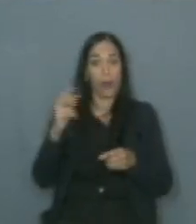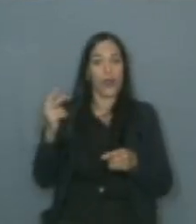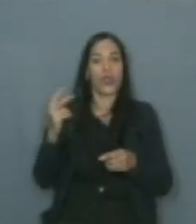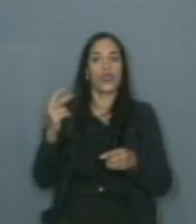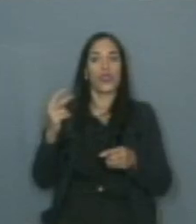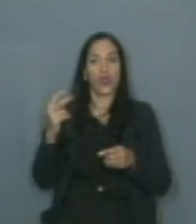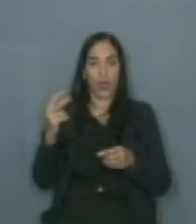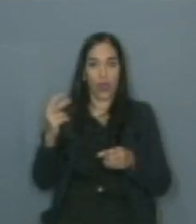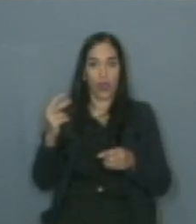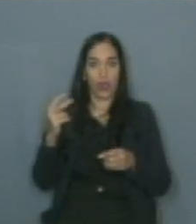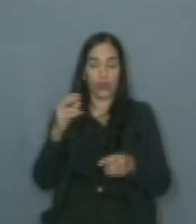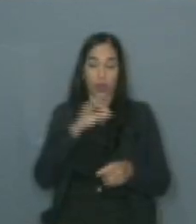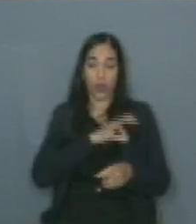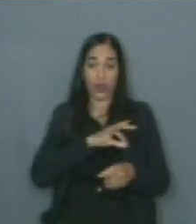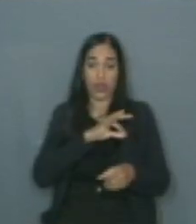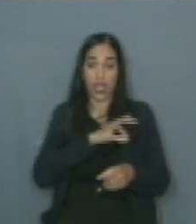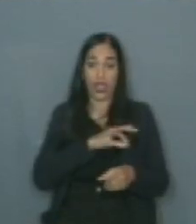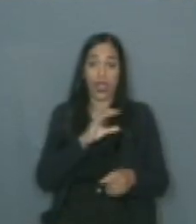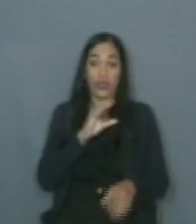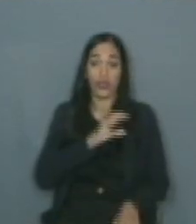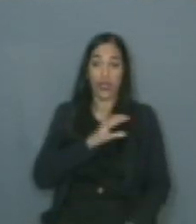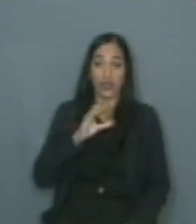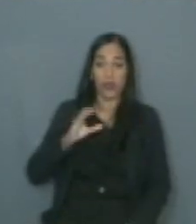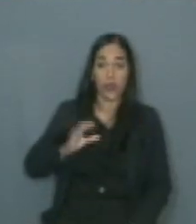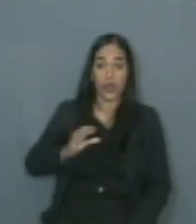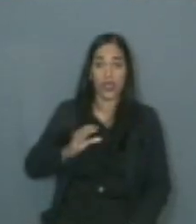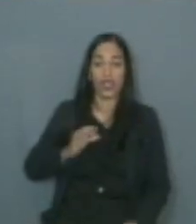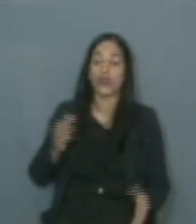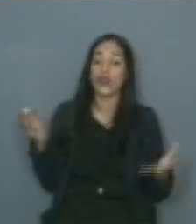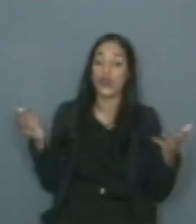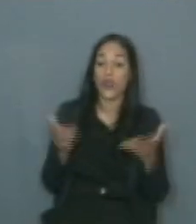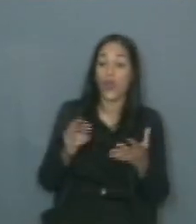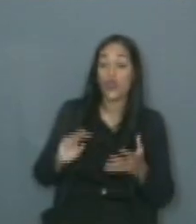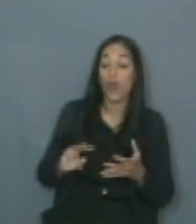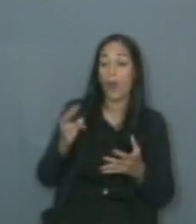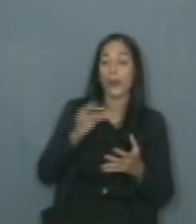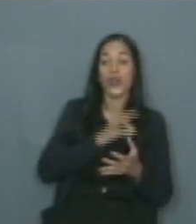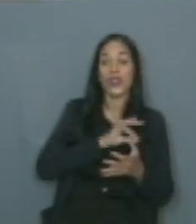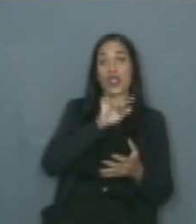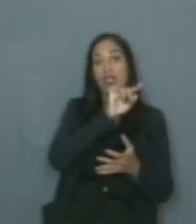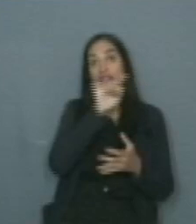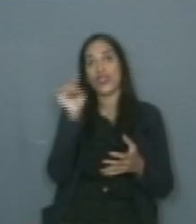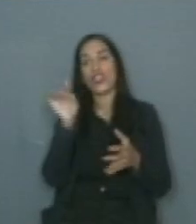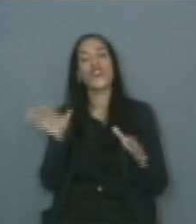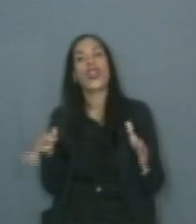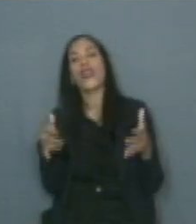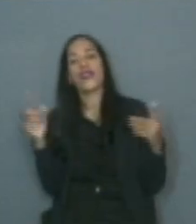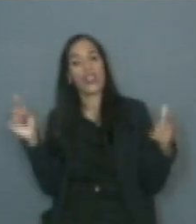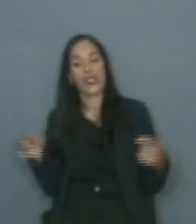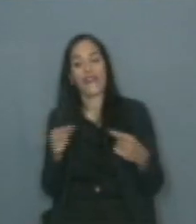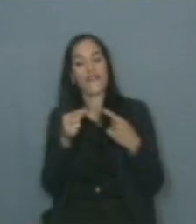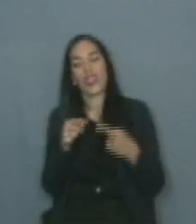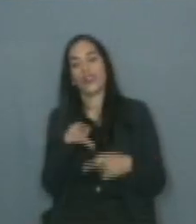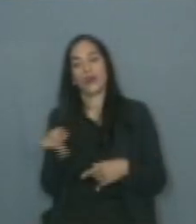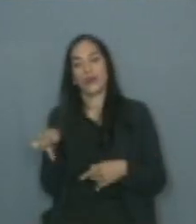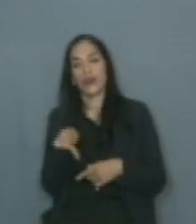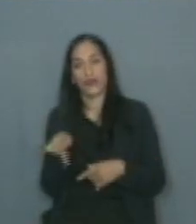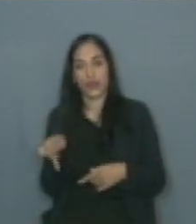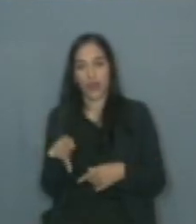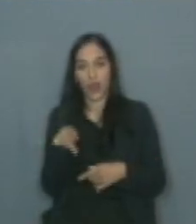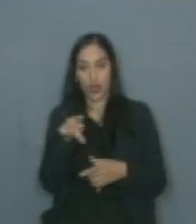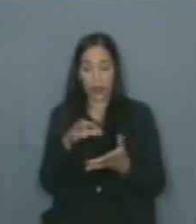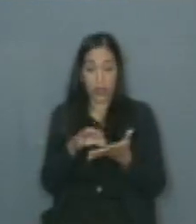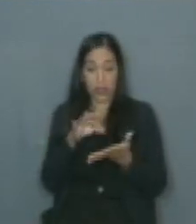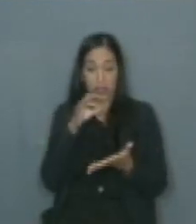se posicionar com relação ao aumento do salário de vocês. E vocês vão ver quem de fato defende vocês. Sobre essas xícaras